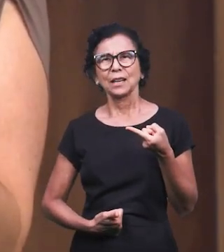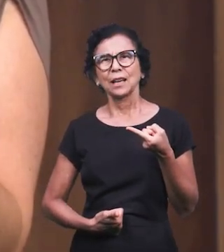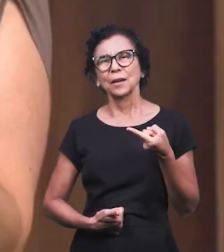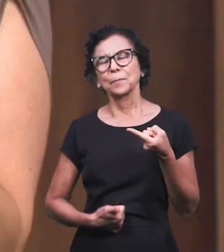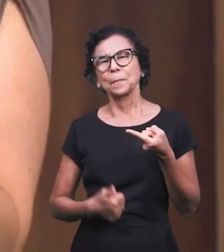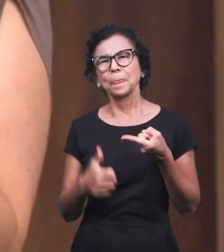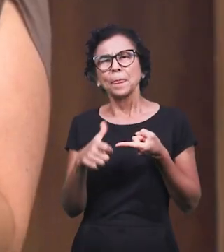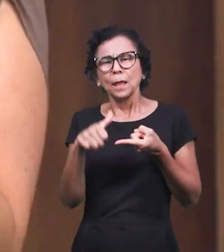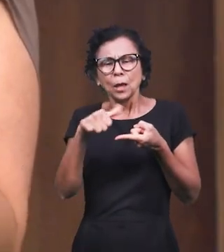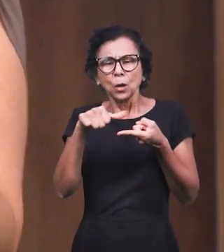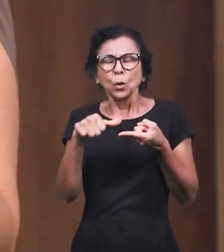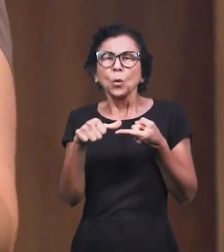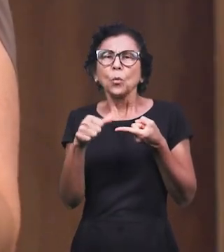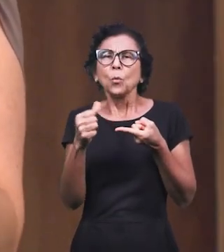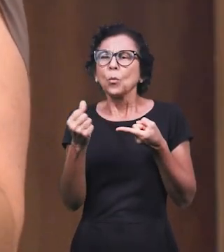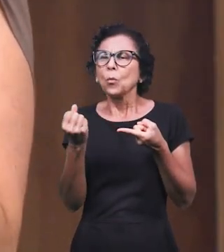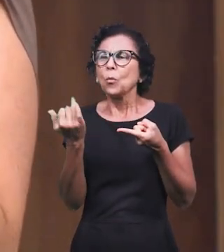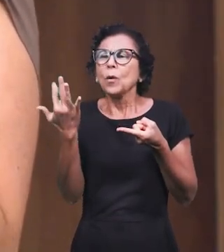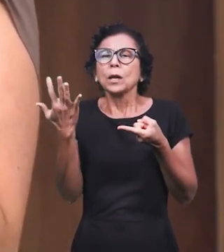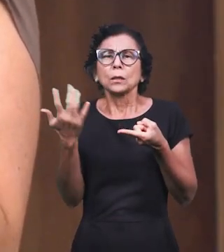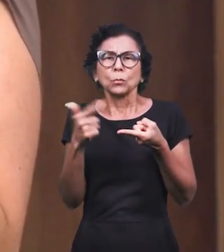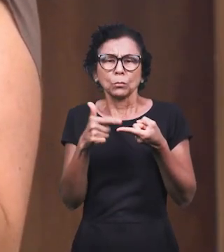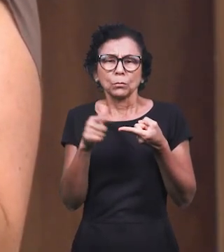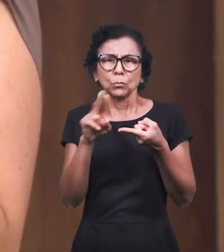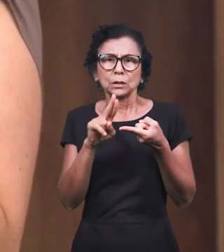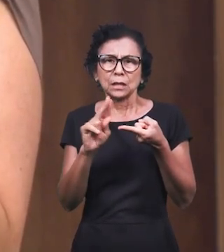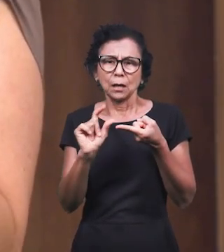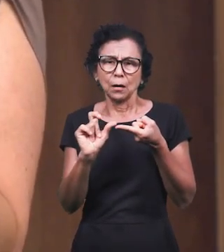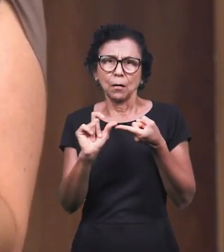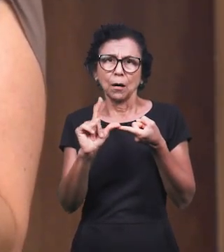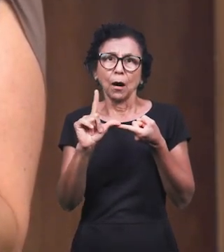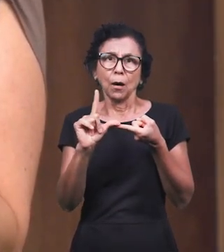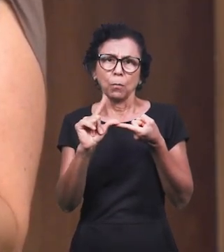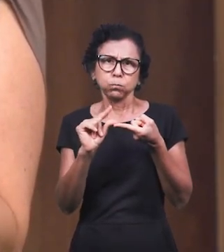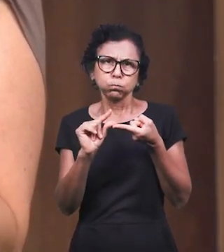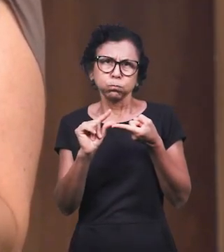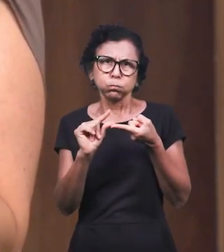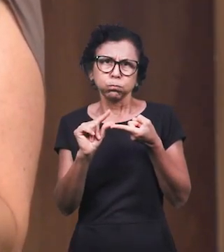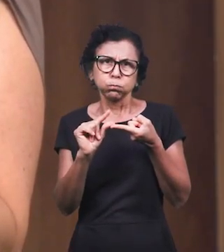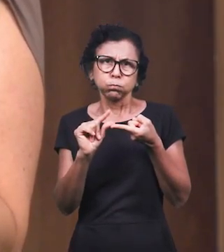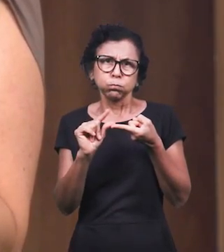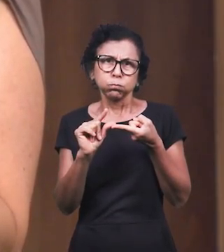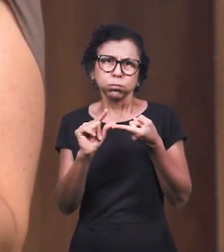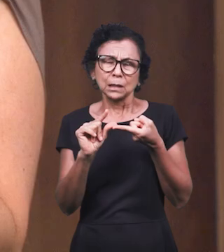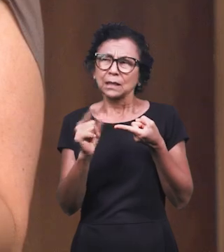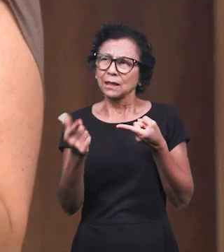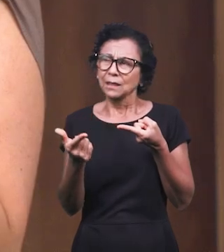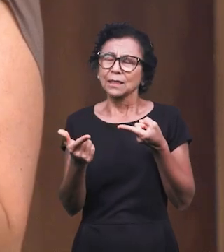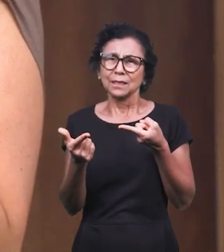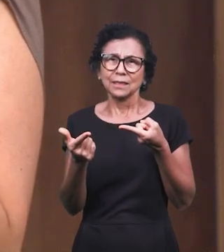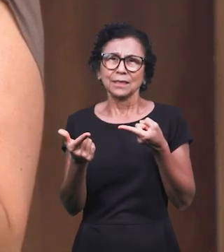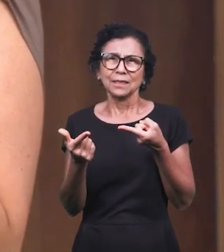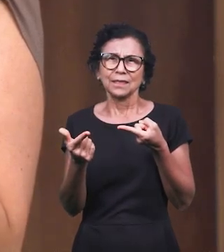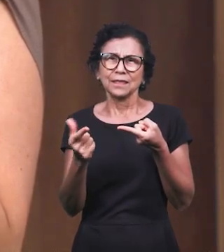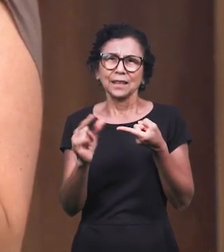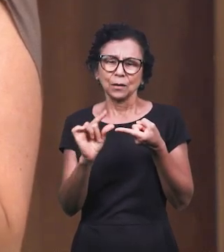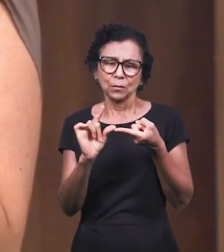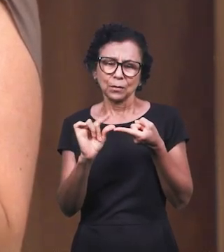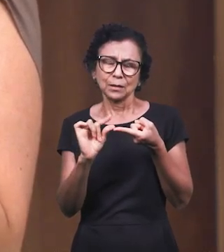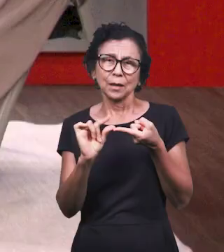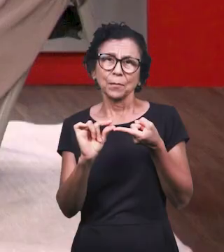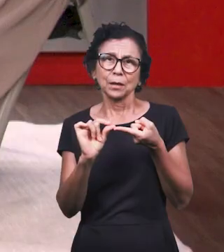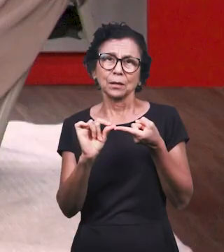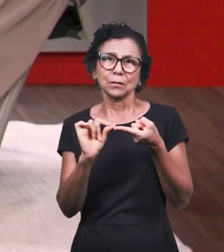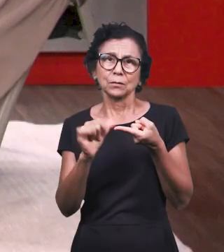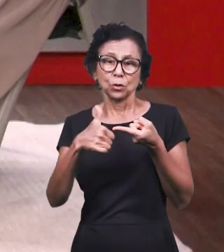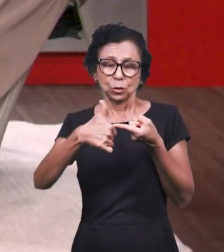de quantidade, né? Usam muito ou usam muito pouco. Tem uma quantidade ideal de creme dental para a gente usar na escovação?